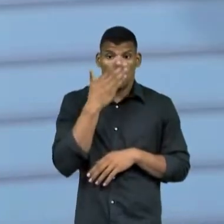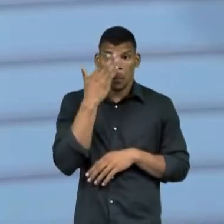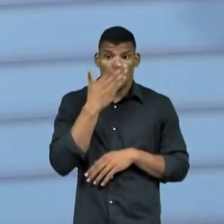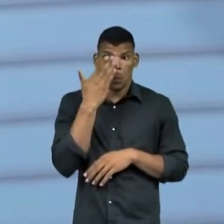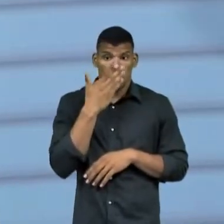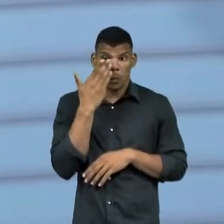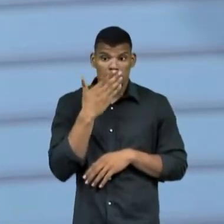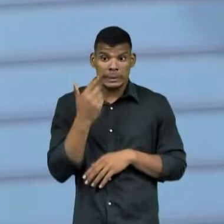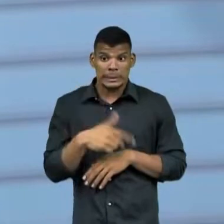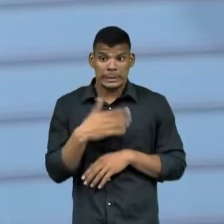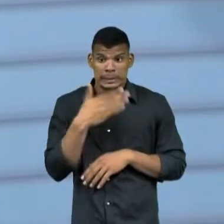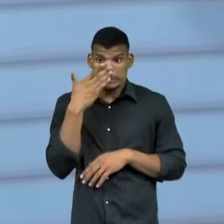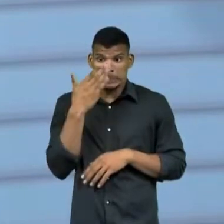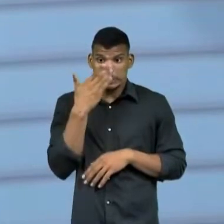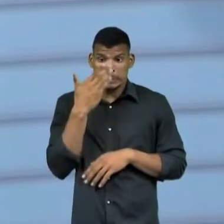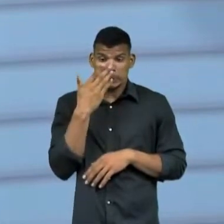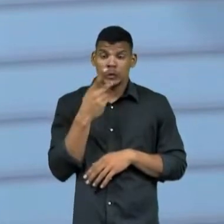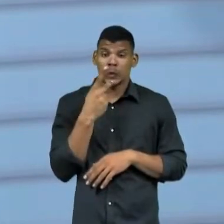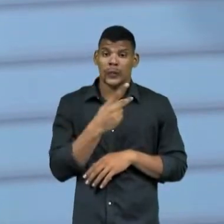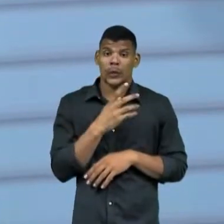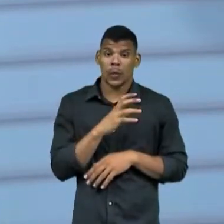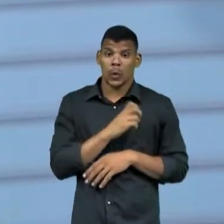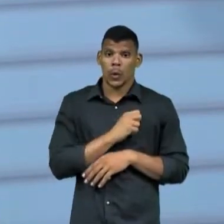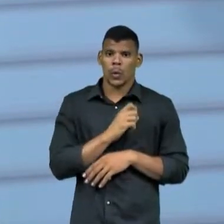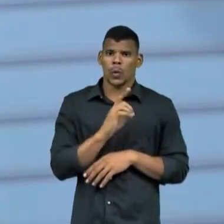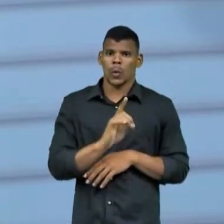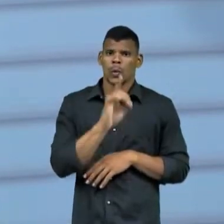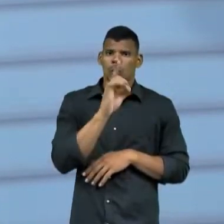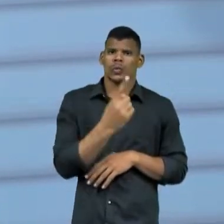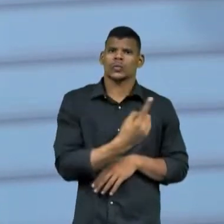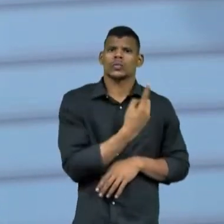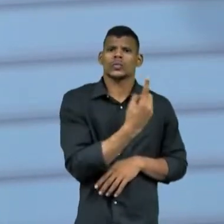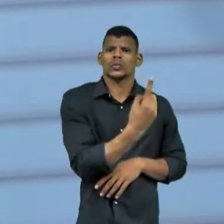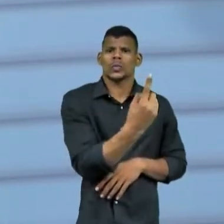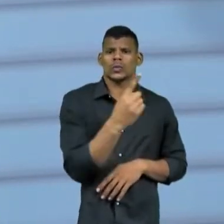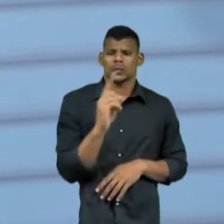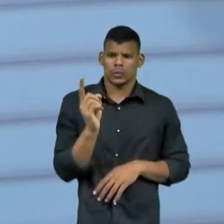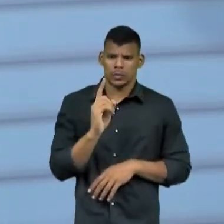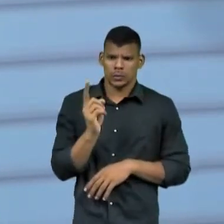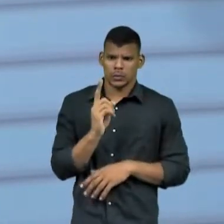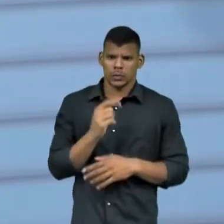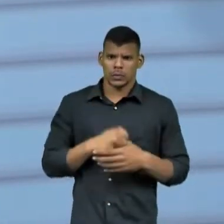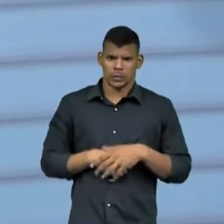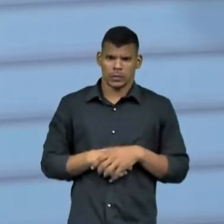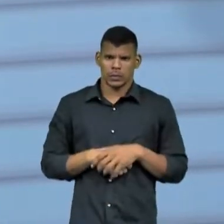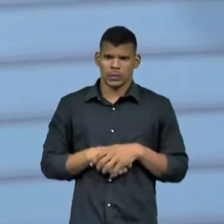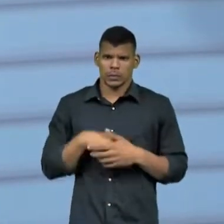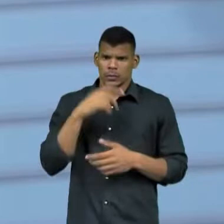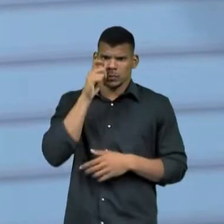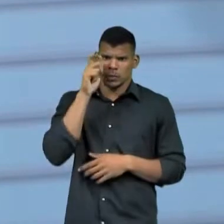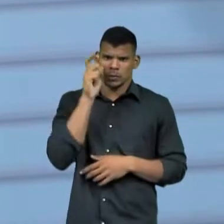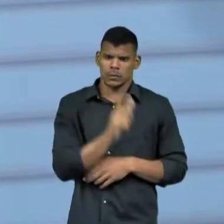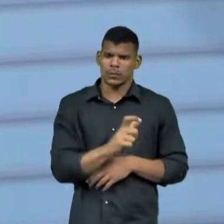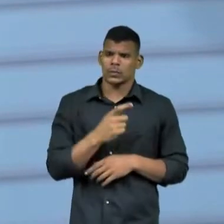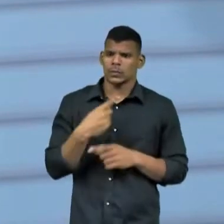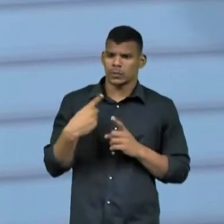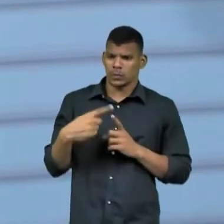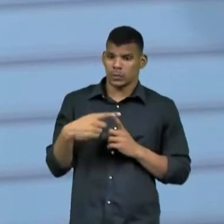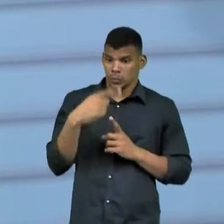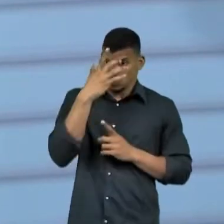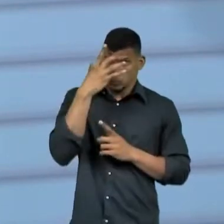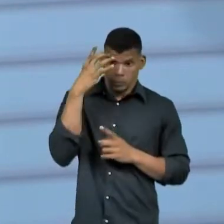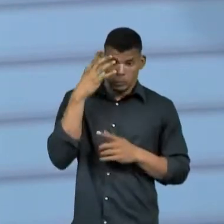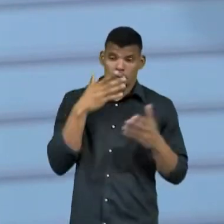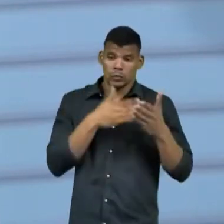sobre o amor de Deus não é que elas não estavam sozinhas nesse planeta e era interessante porque algumas pessoas que tinham saído do